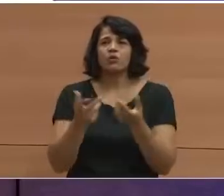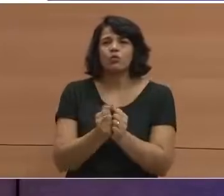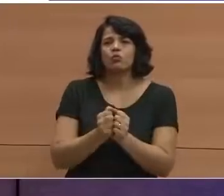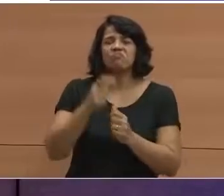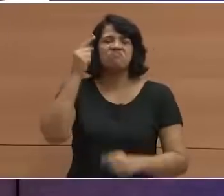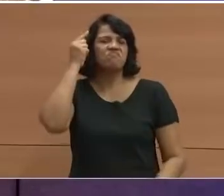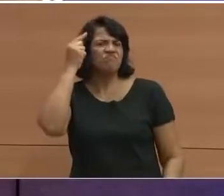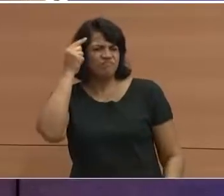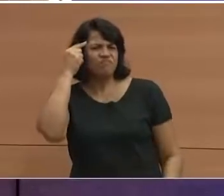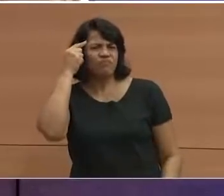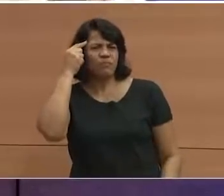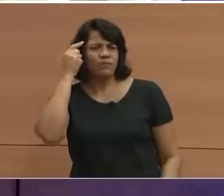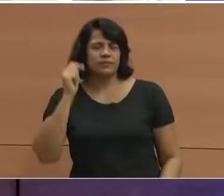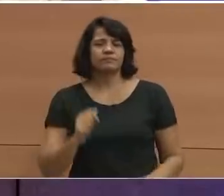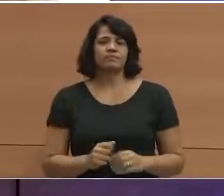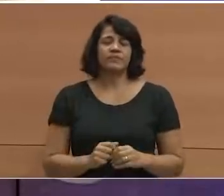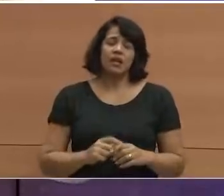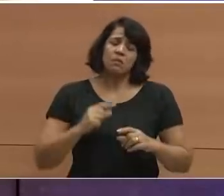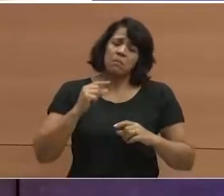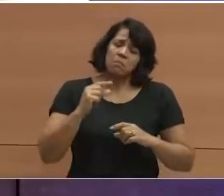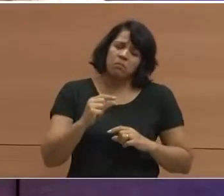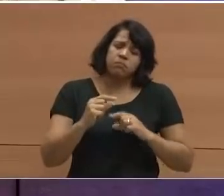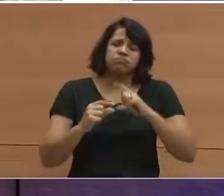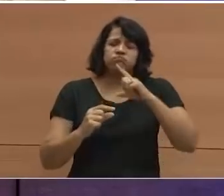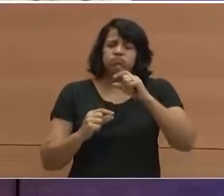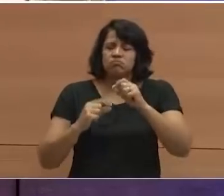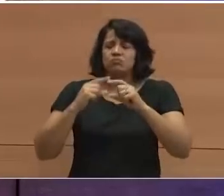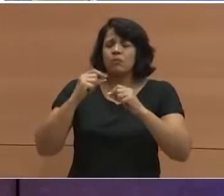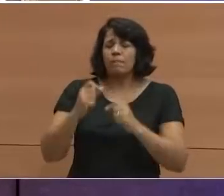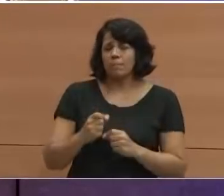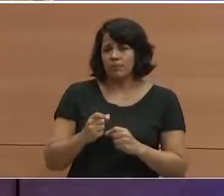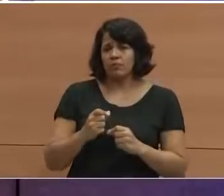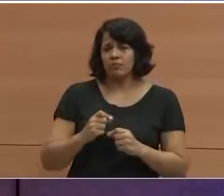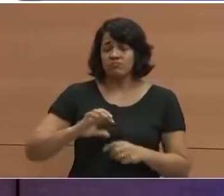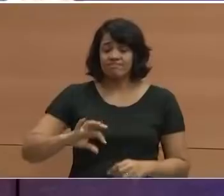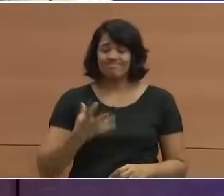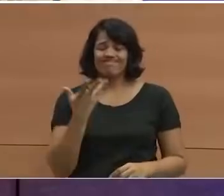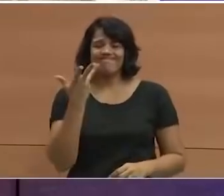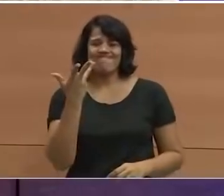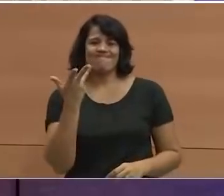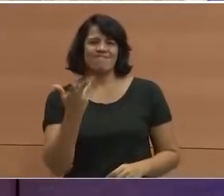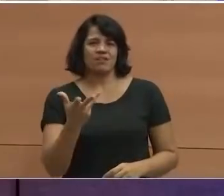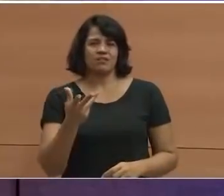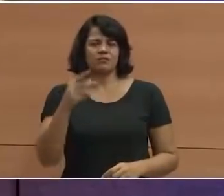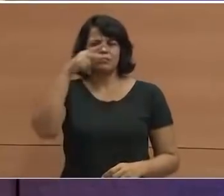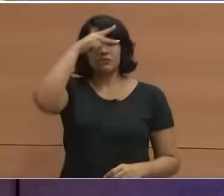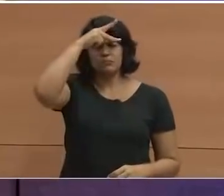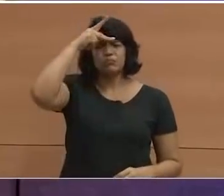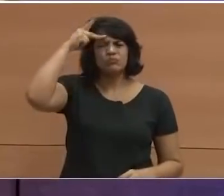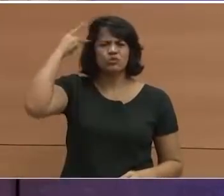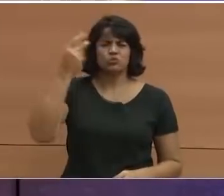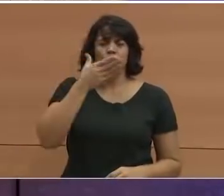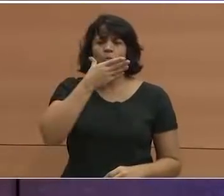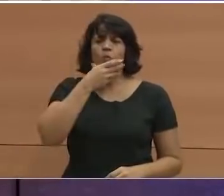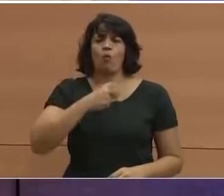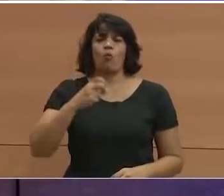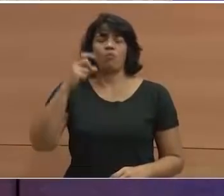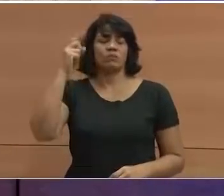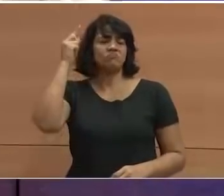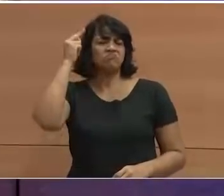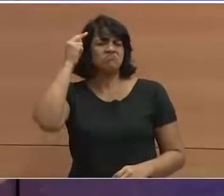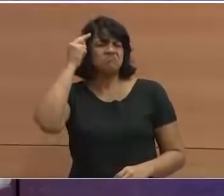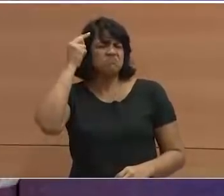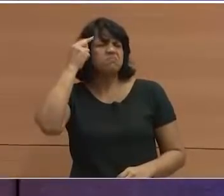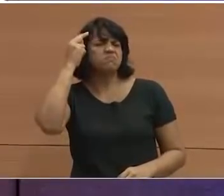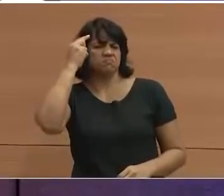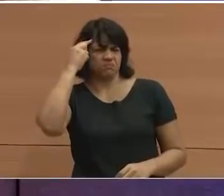pouco surgiram os grandes pensadores, que ali eles falavam sobre o que pensava,